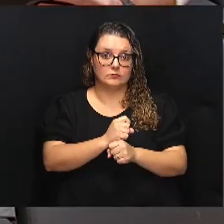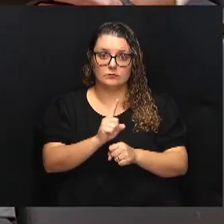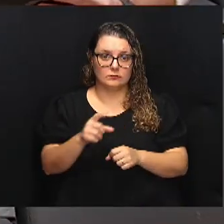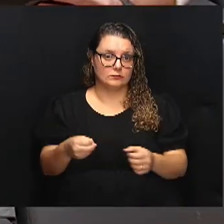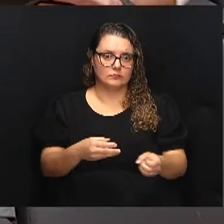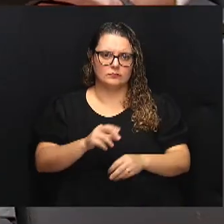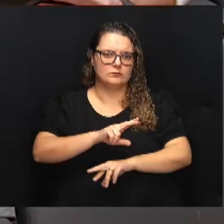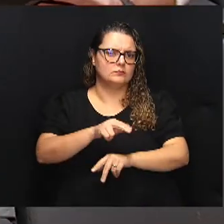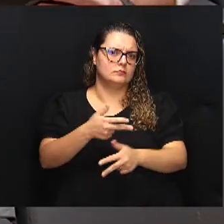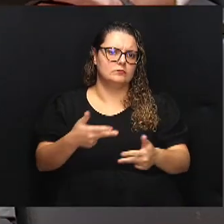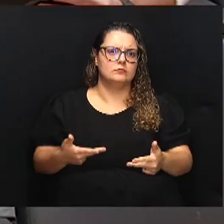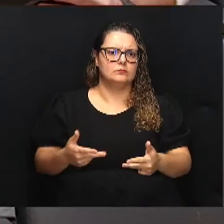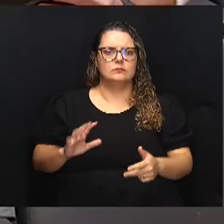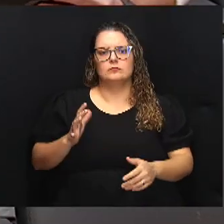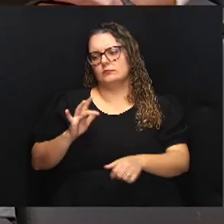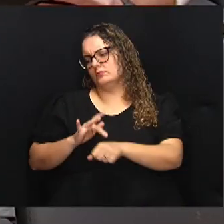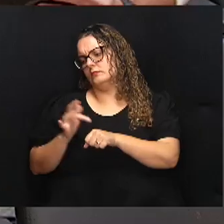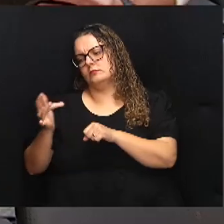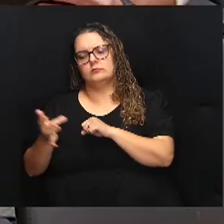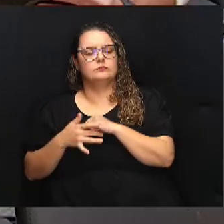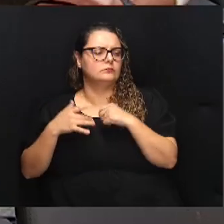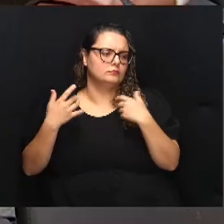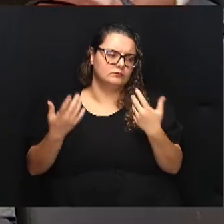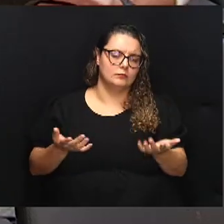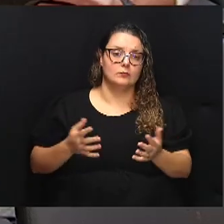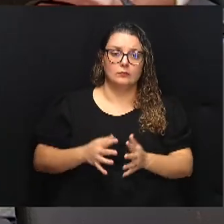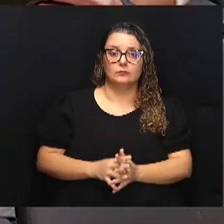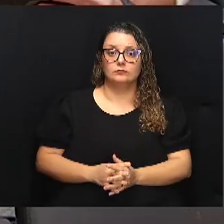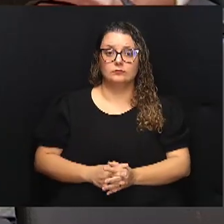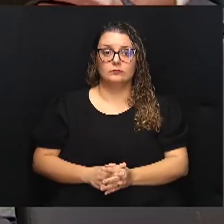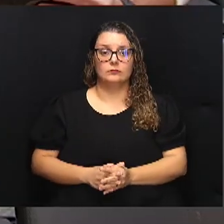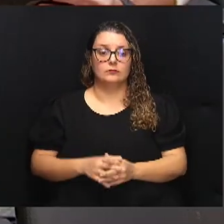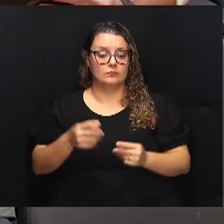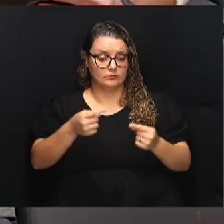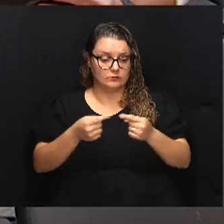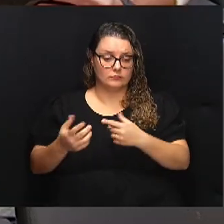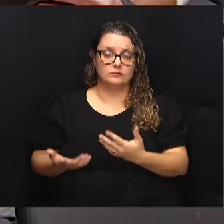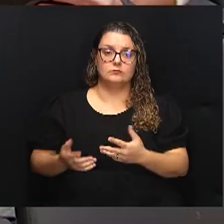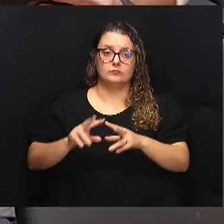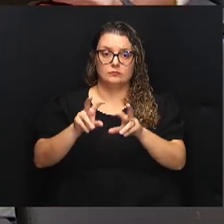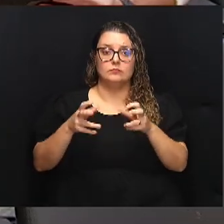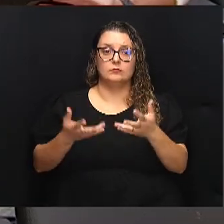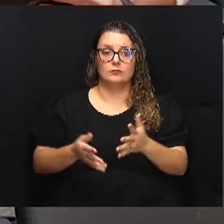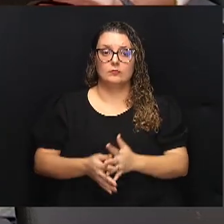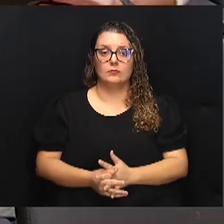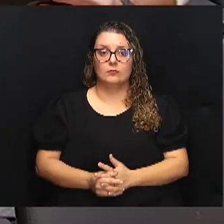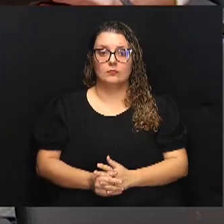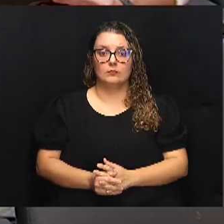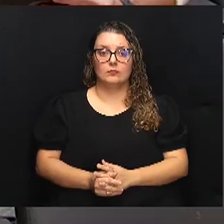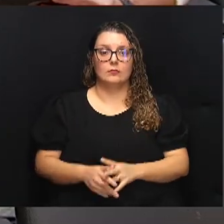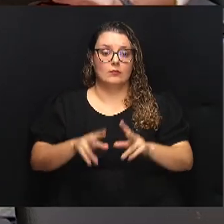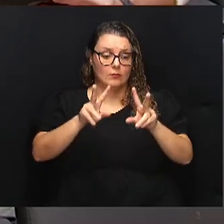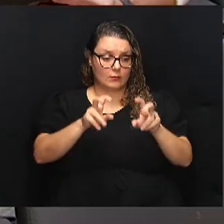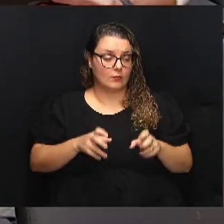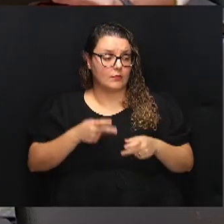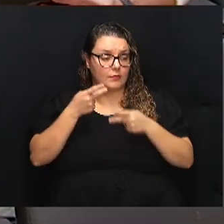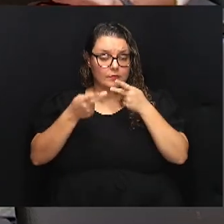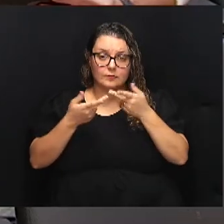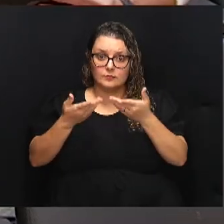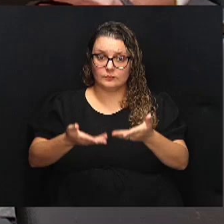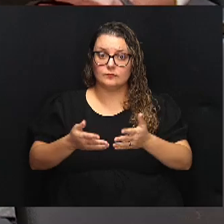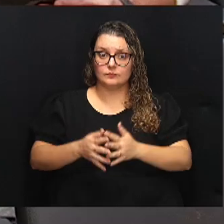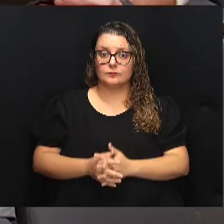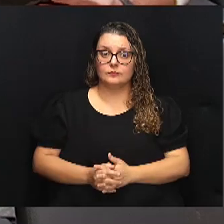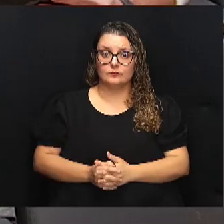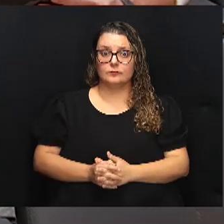coisa aconteceu, redes sociais. Então, a gente debateu sobre isso. E um dos temas que nós abordamos ali foi